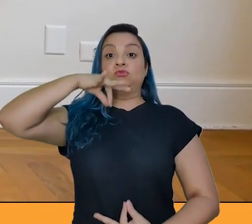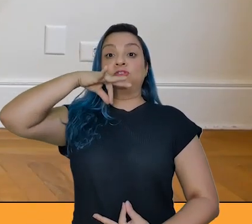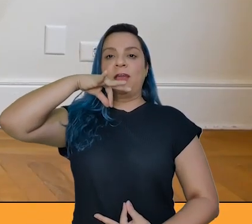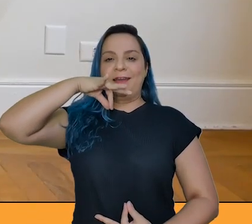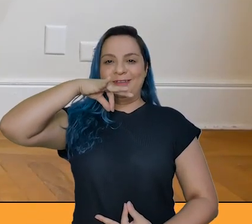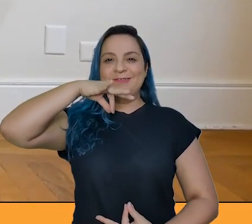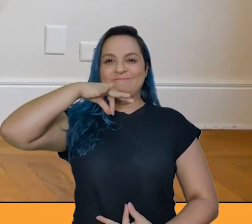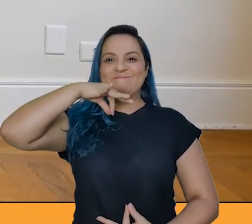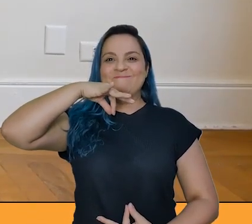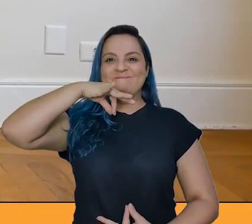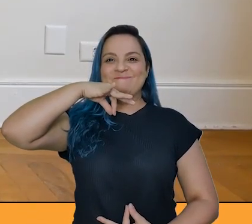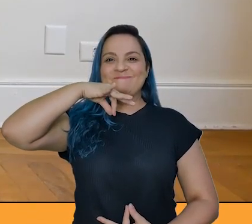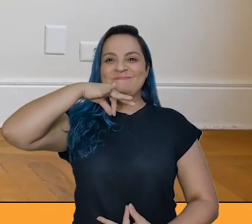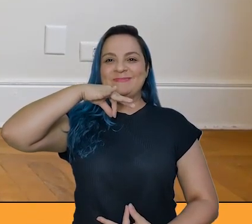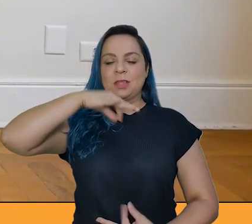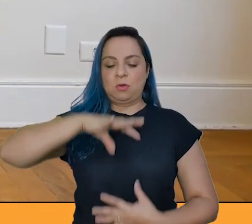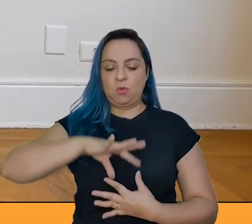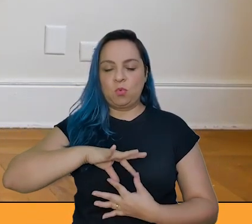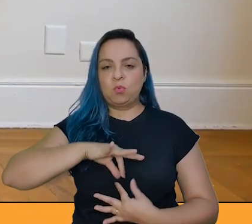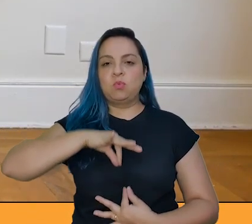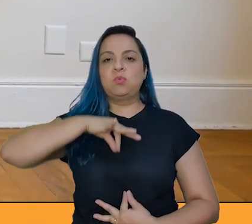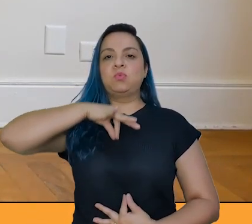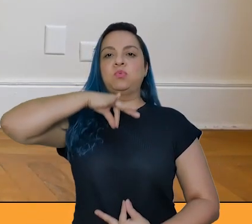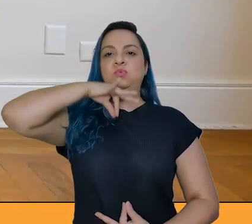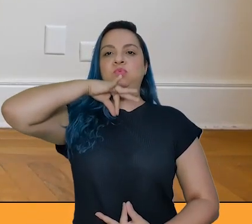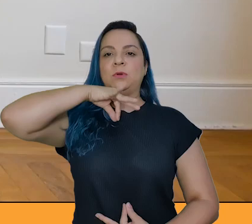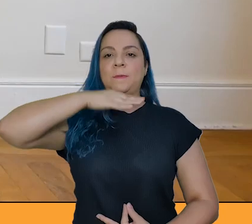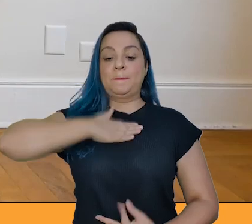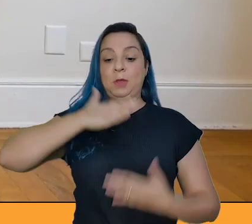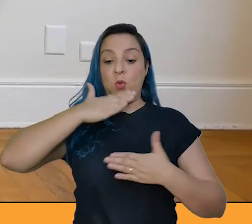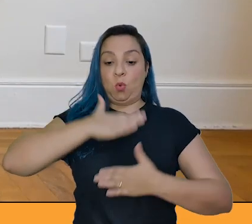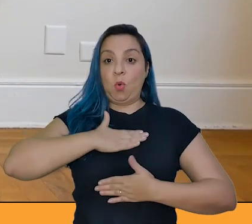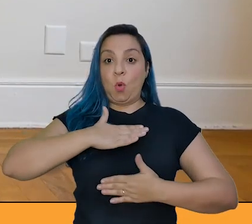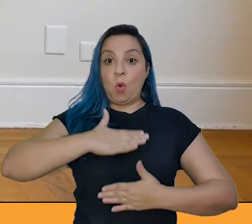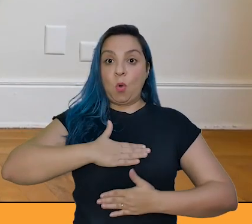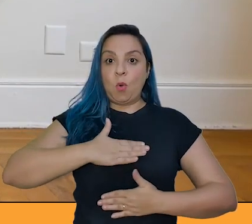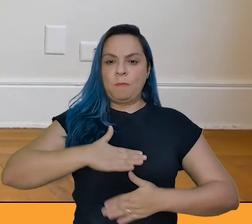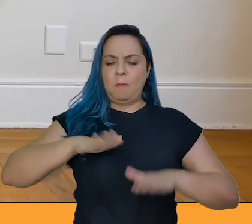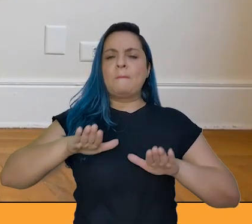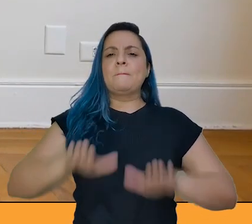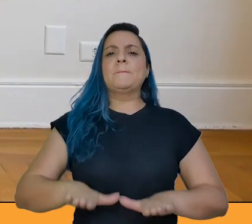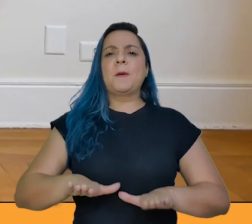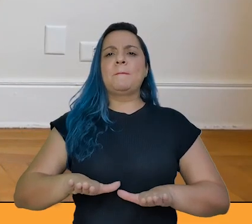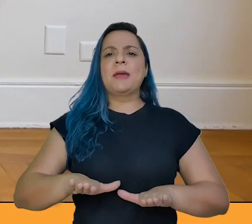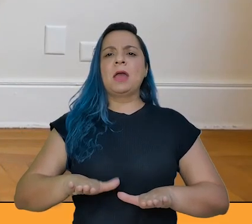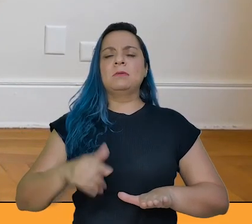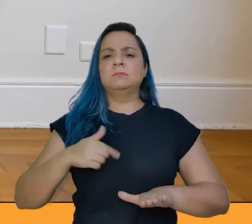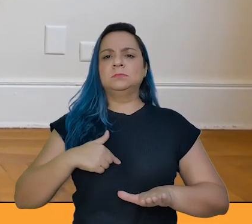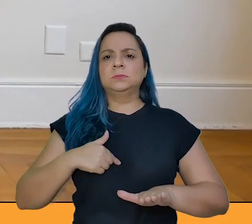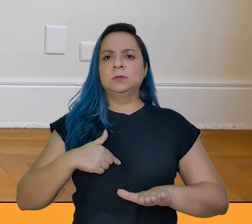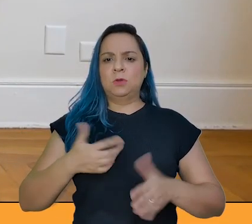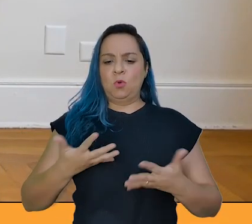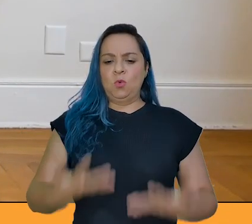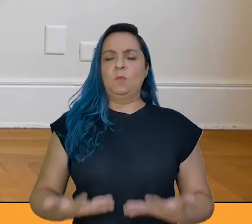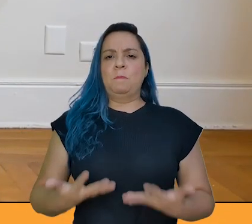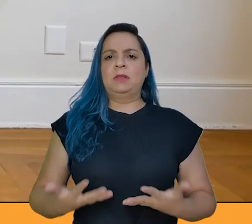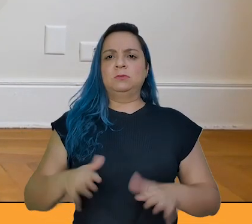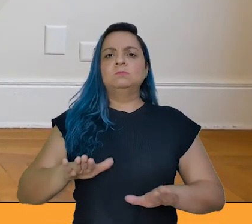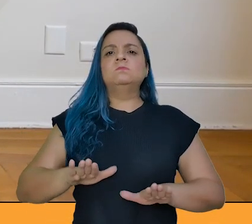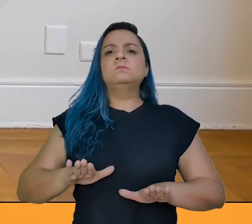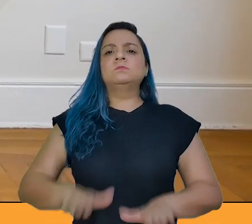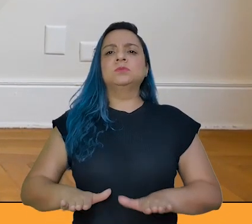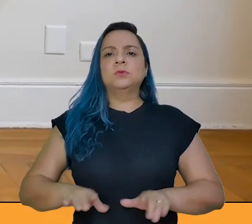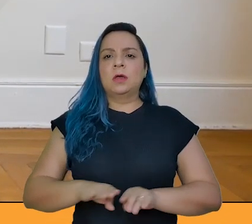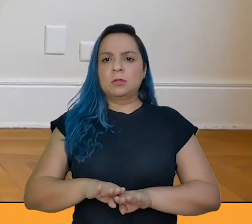estou puxando, eu estou desatando os nós. A partir desse momento onde eu deixo o meu peso bem fixado lá